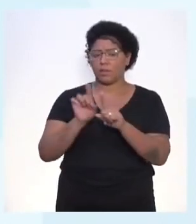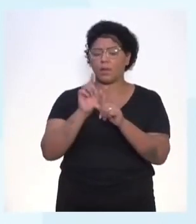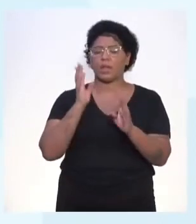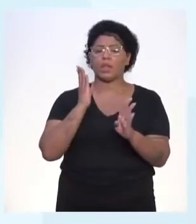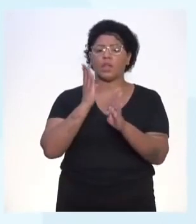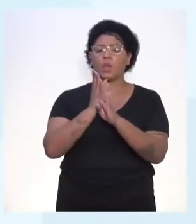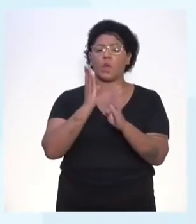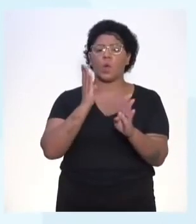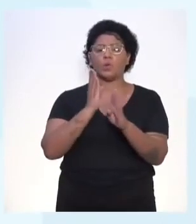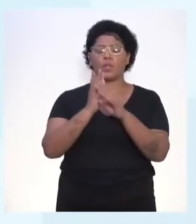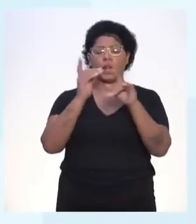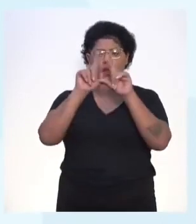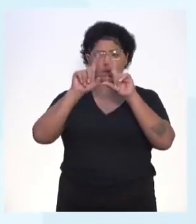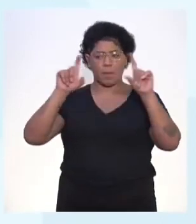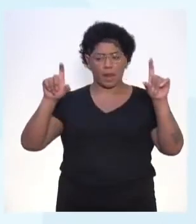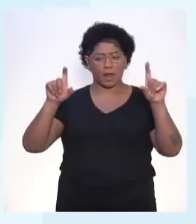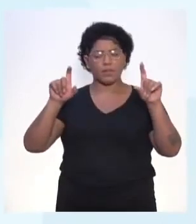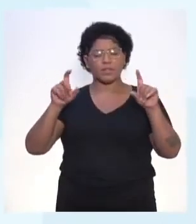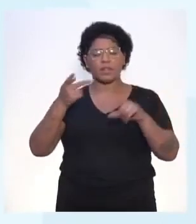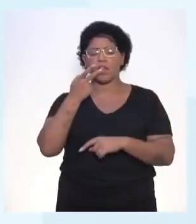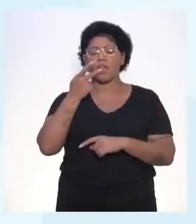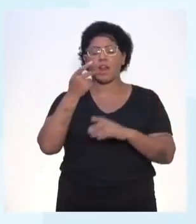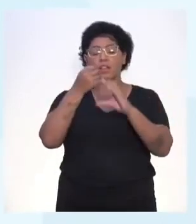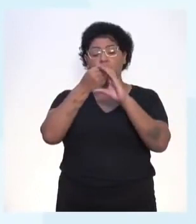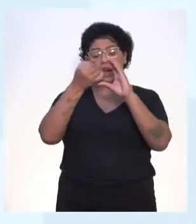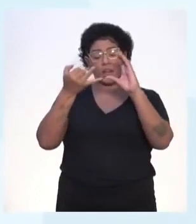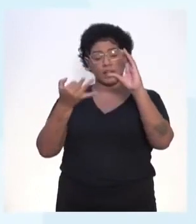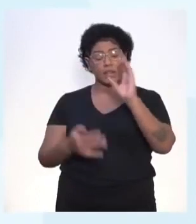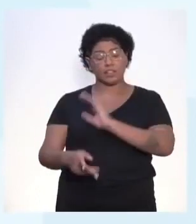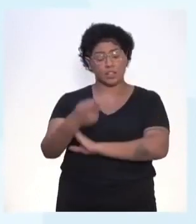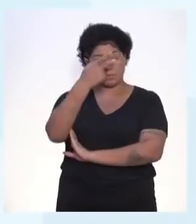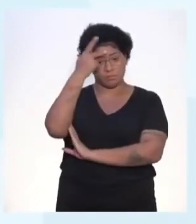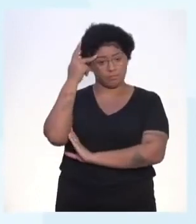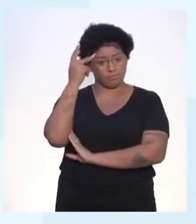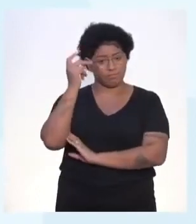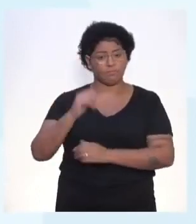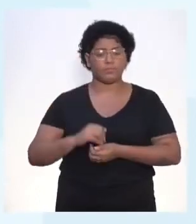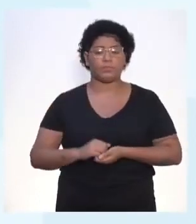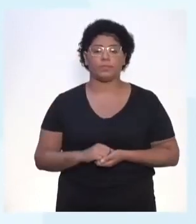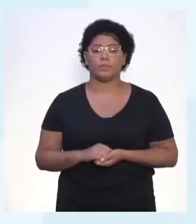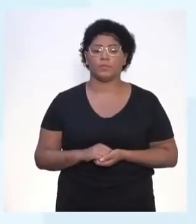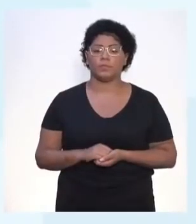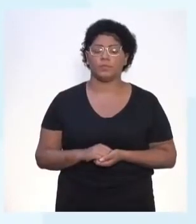palavras que caracterizam a pessoa, tá? 30 segundos, rapidinho a gente volta.